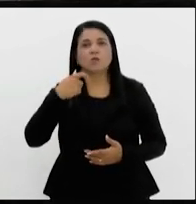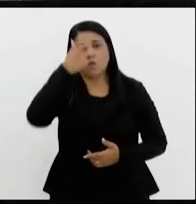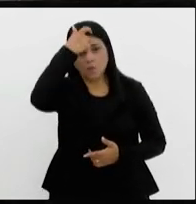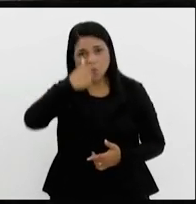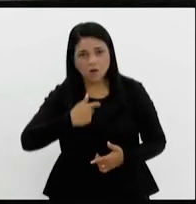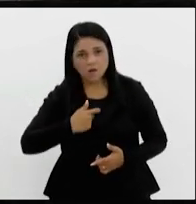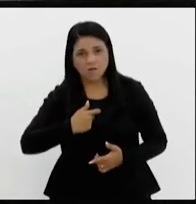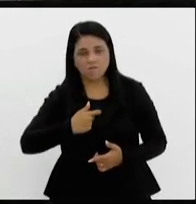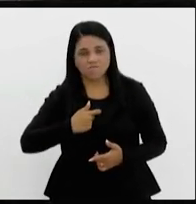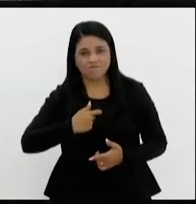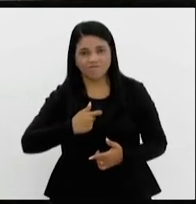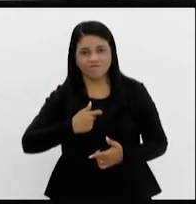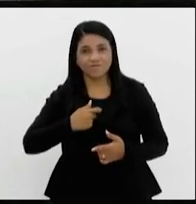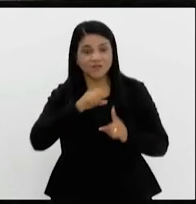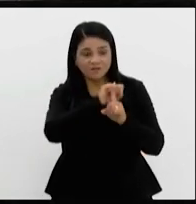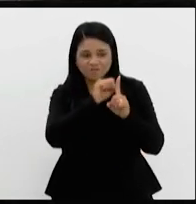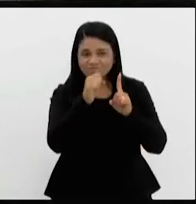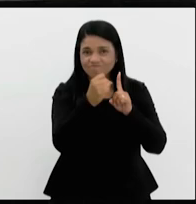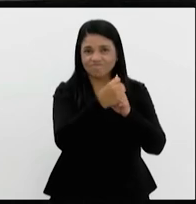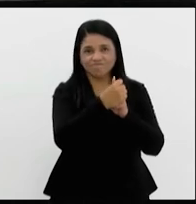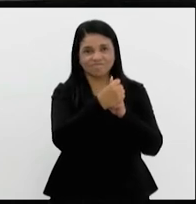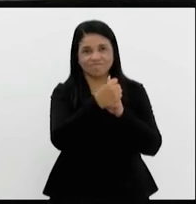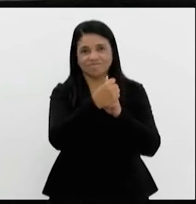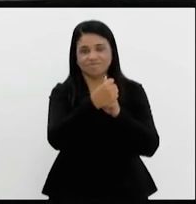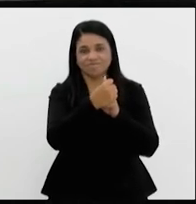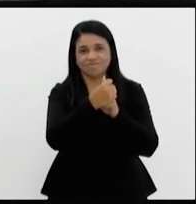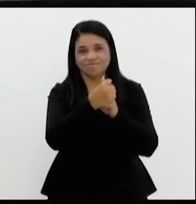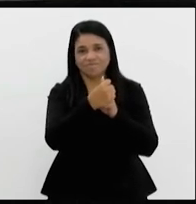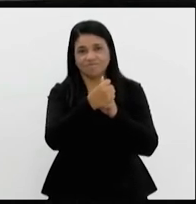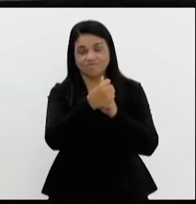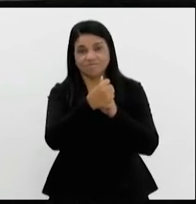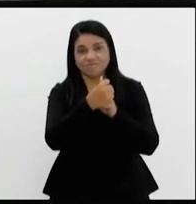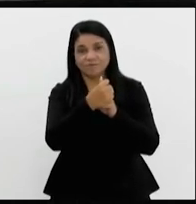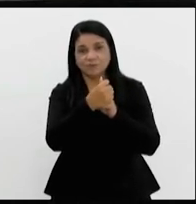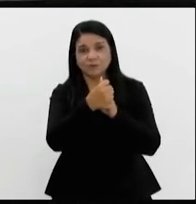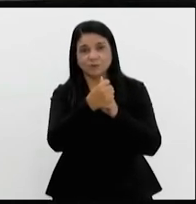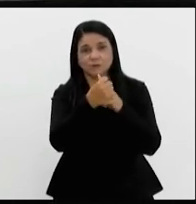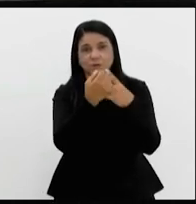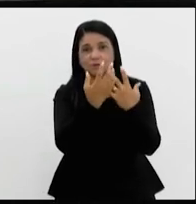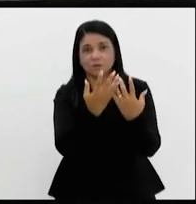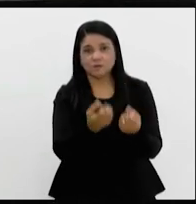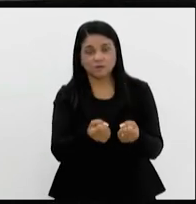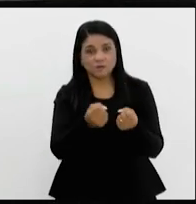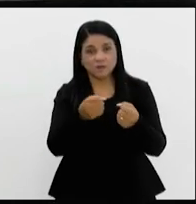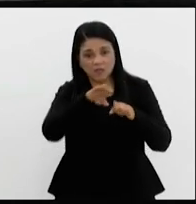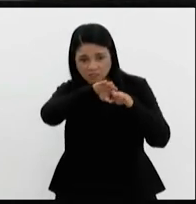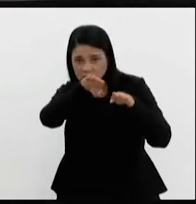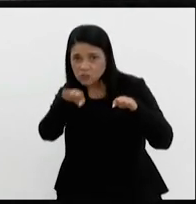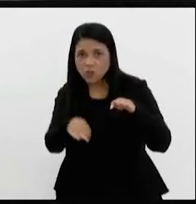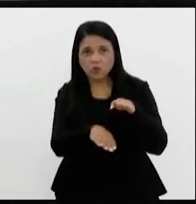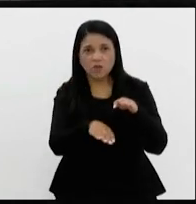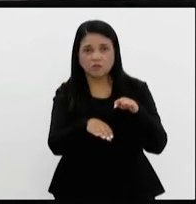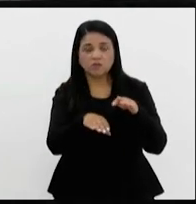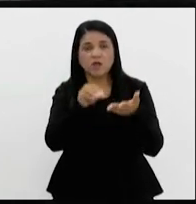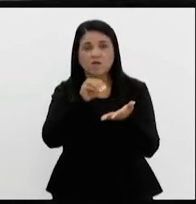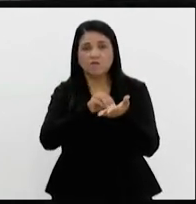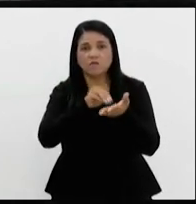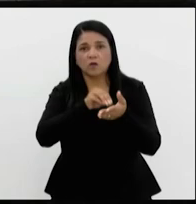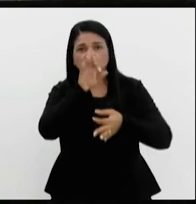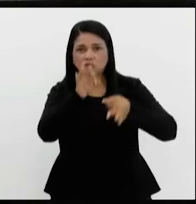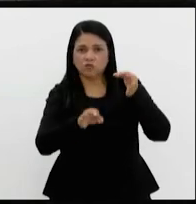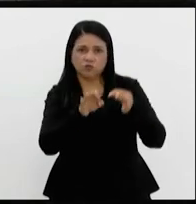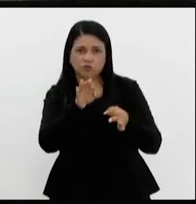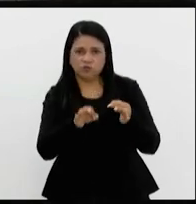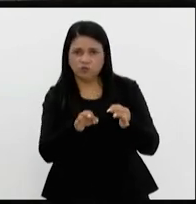Não penseis que a sociedade seja intangível e a desigualdade e a injustiça